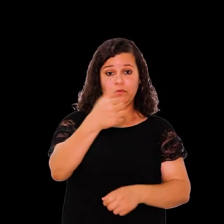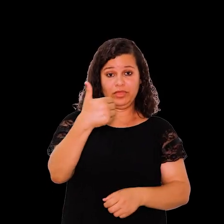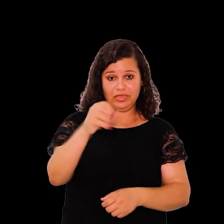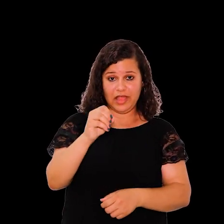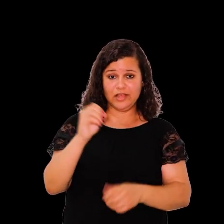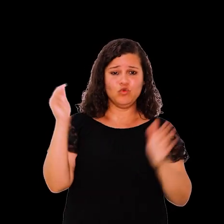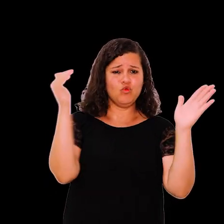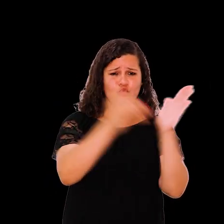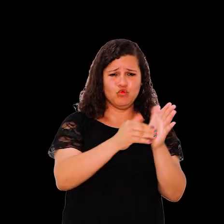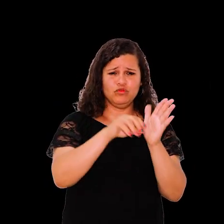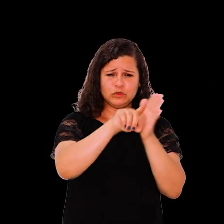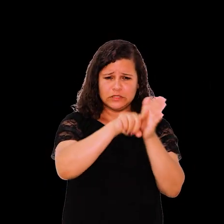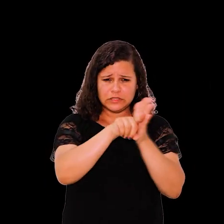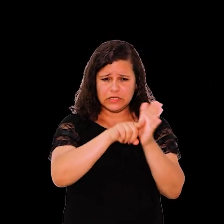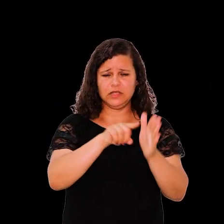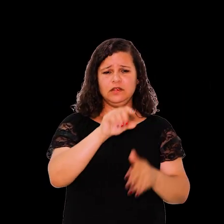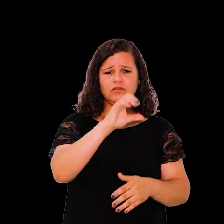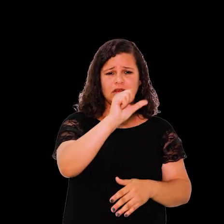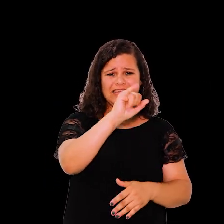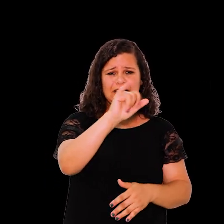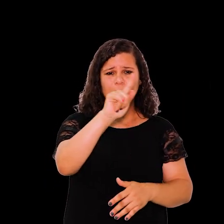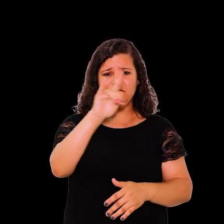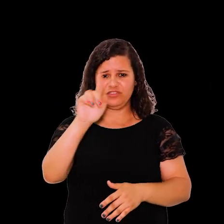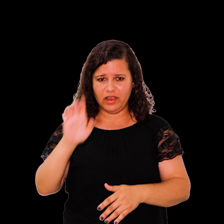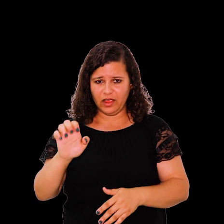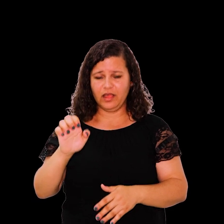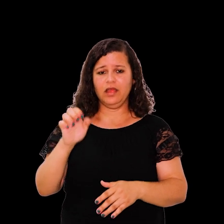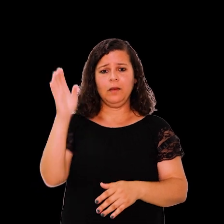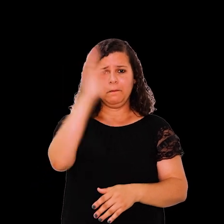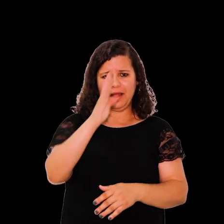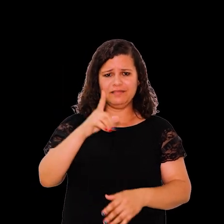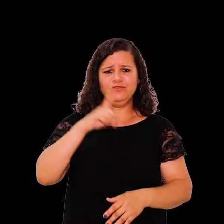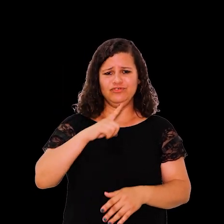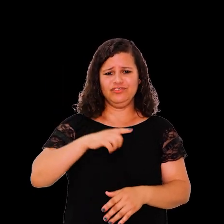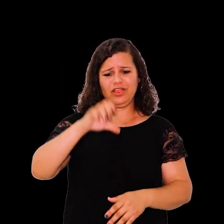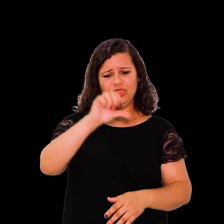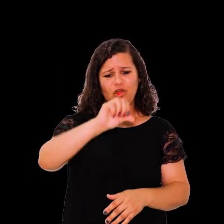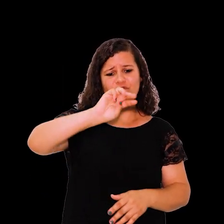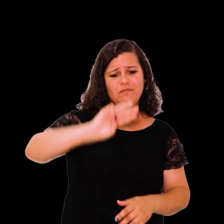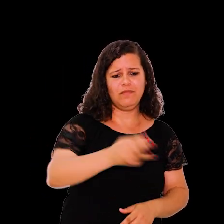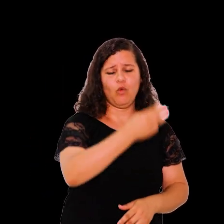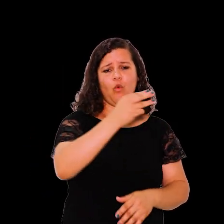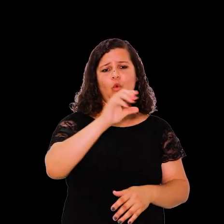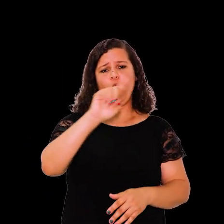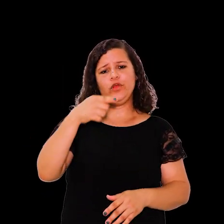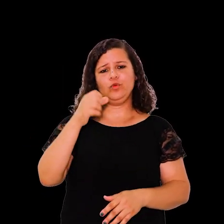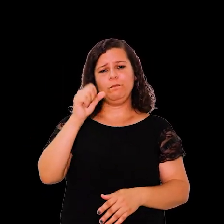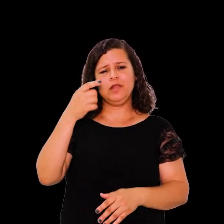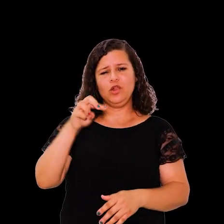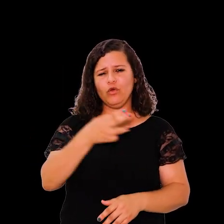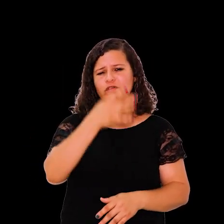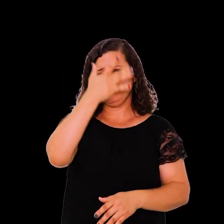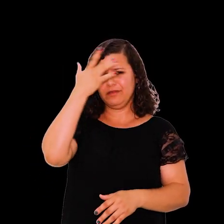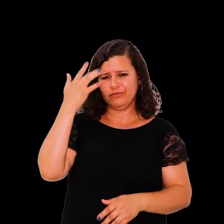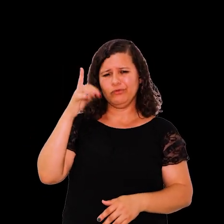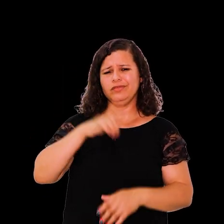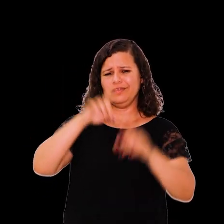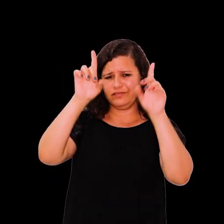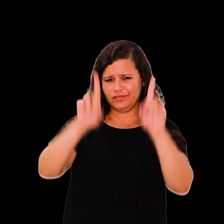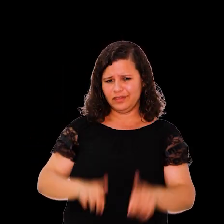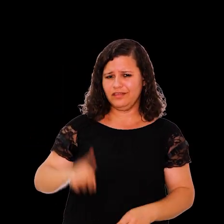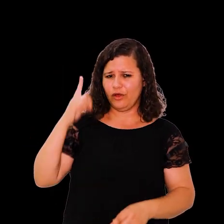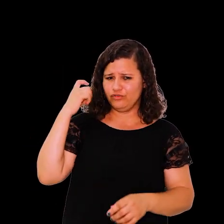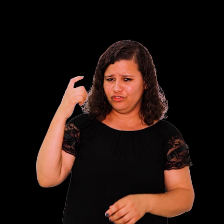Em 2010, no último censo do IBGE, no Brasil havia 9,8 milhões de pessoas com algum tipo de